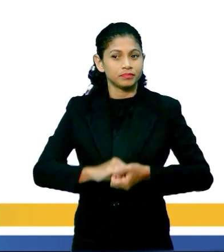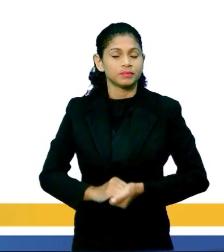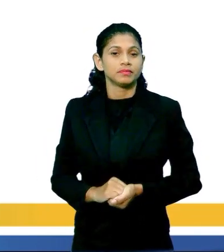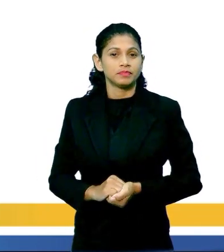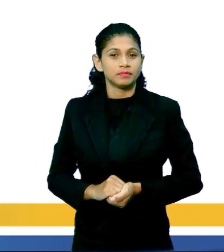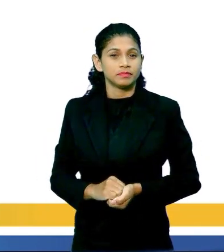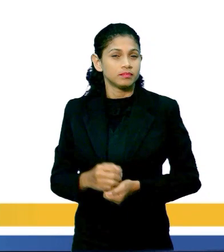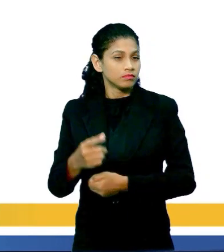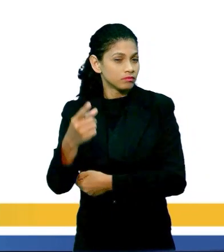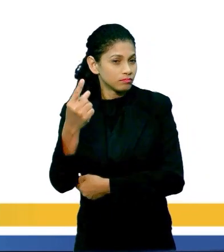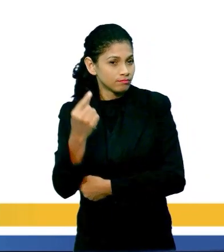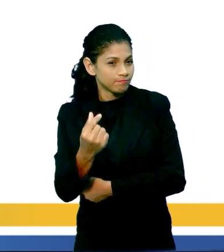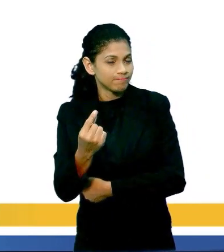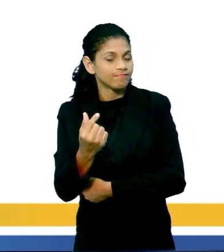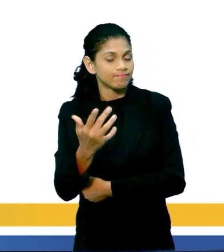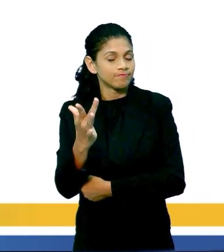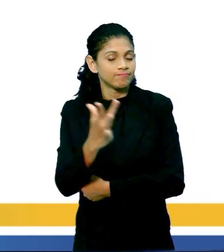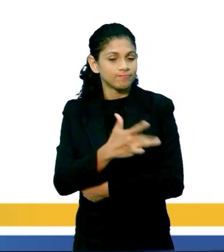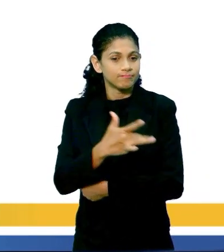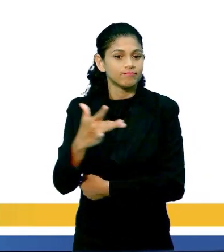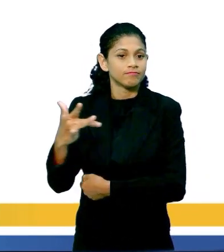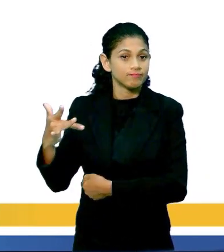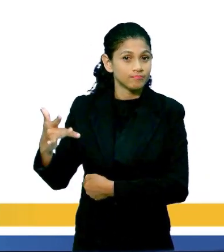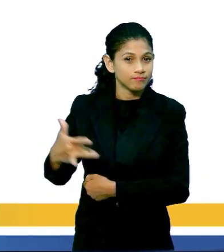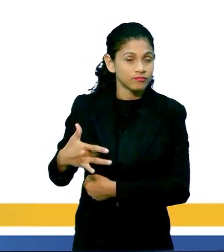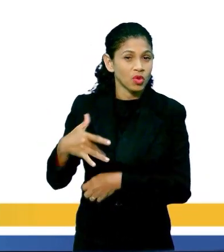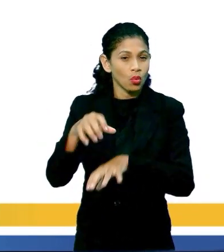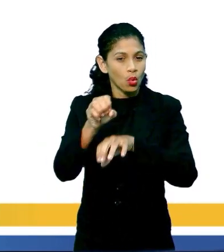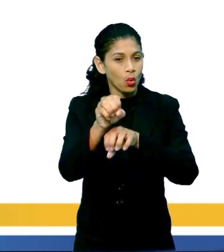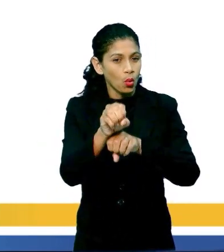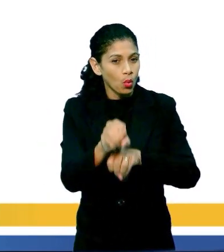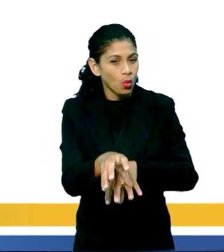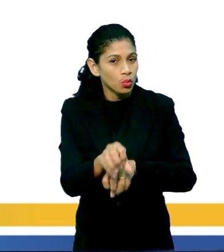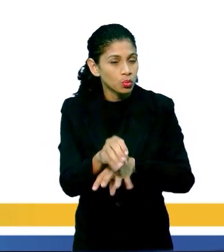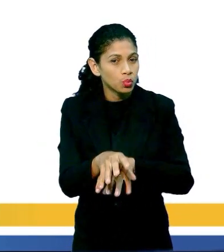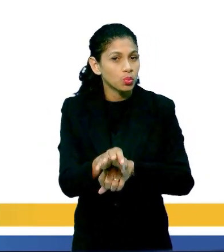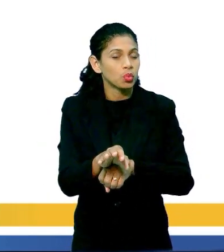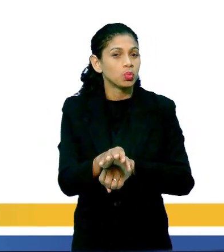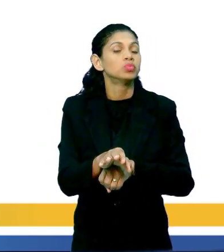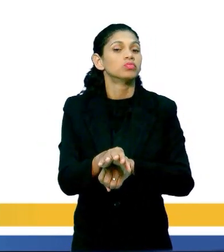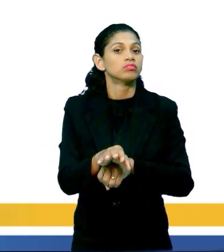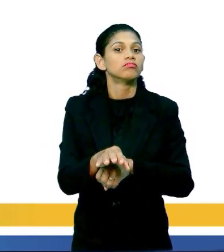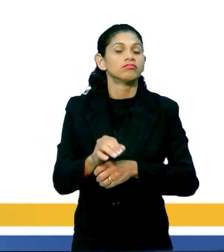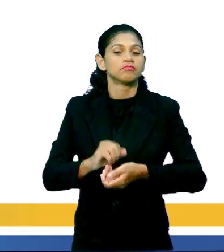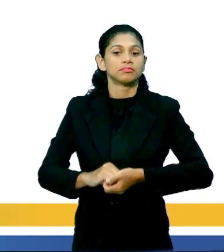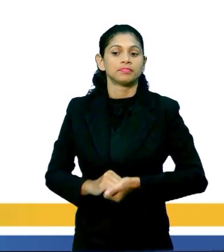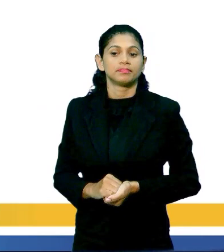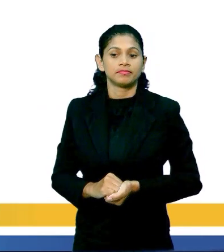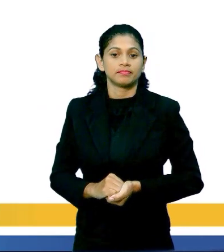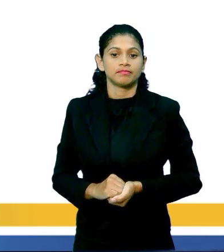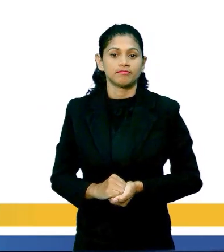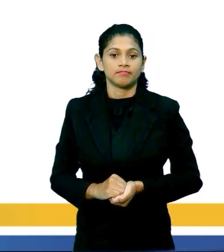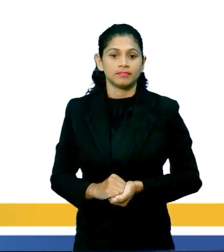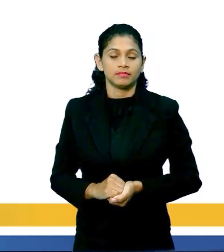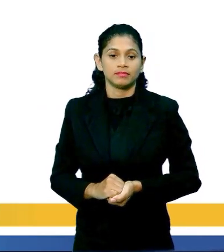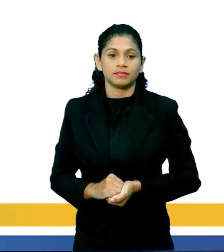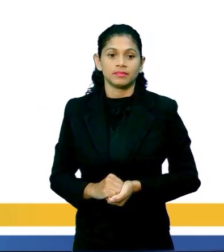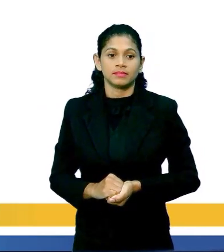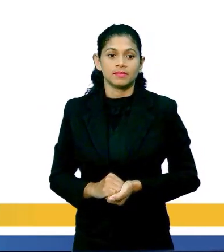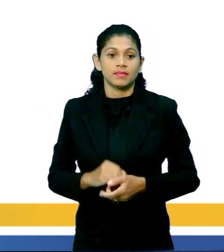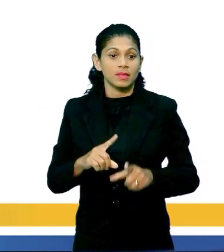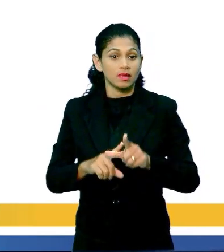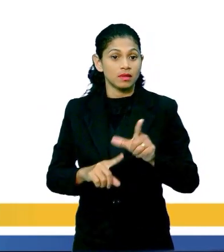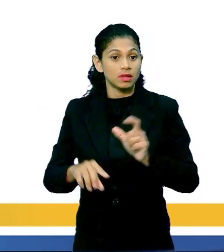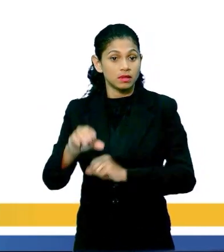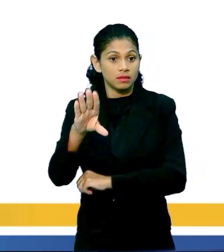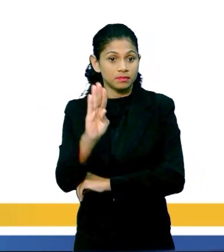Você vê aí que não, né? De acordo com o texto que a gente acabou de ler, não confere a nossa alternativa A.